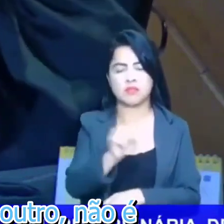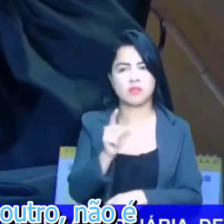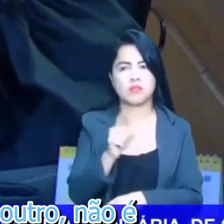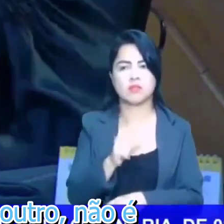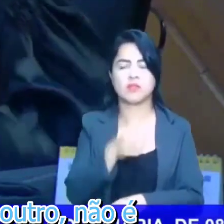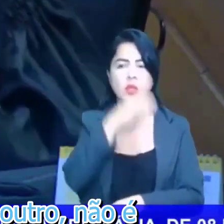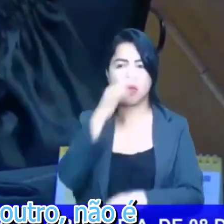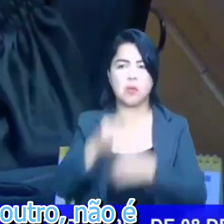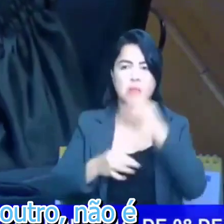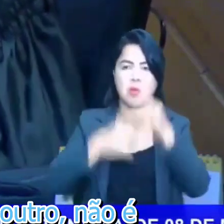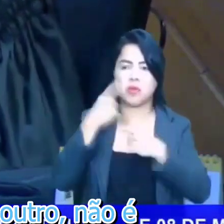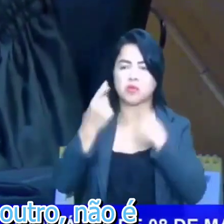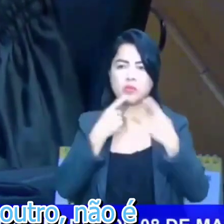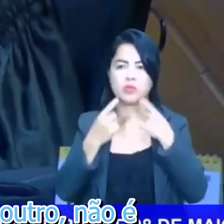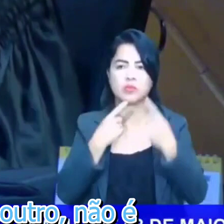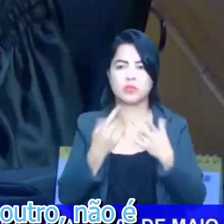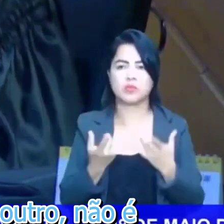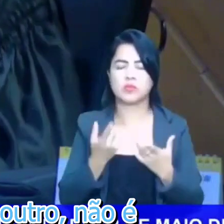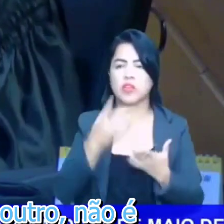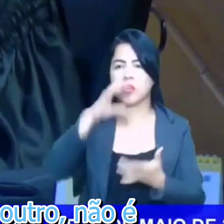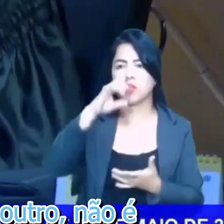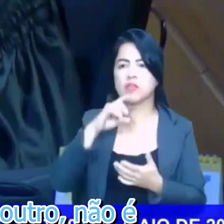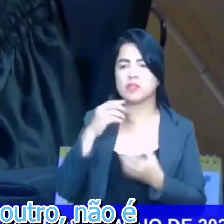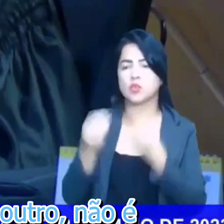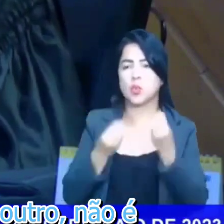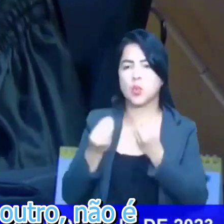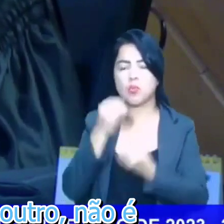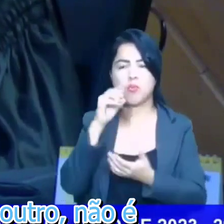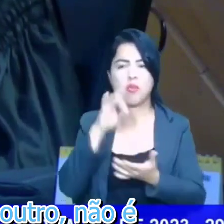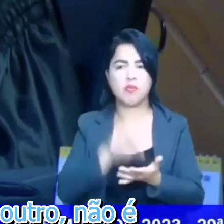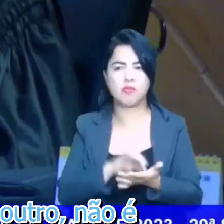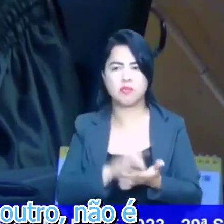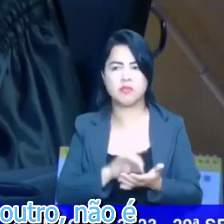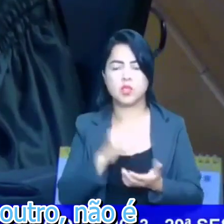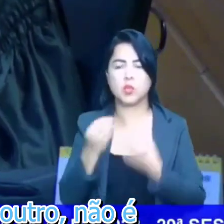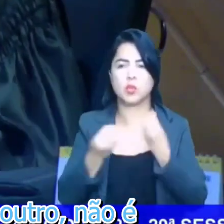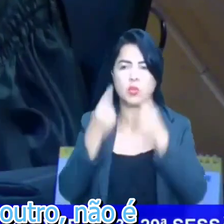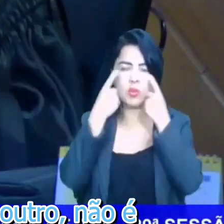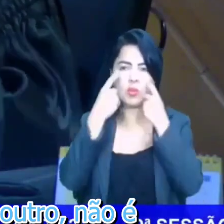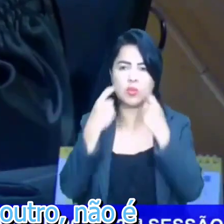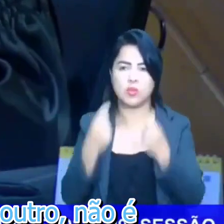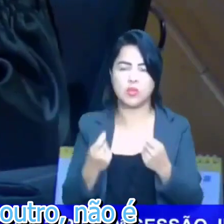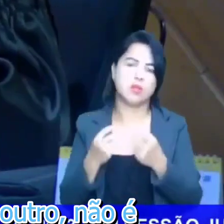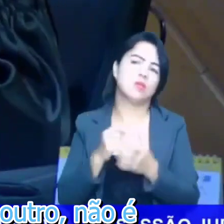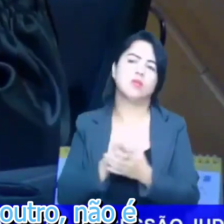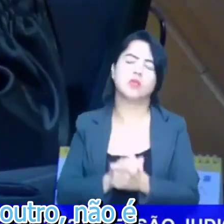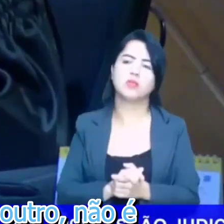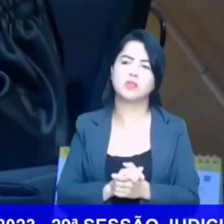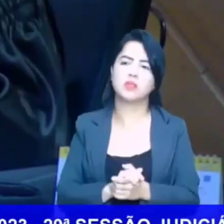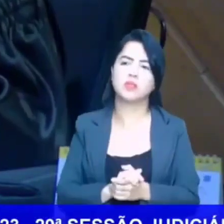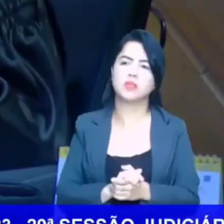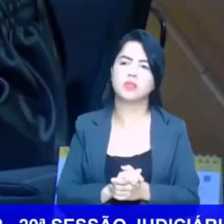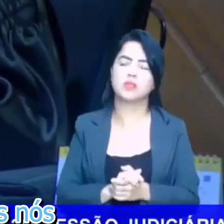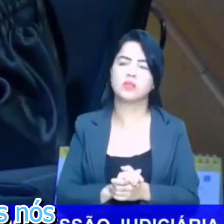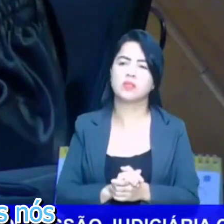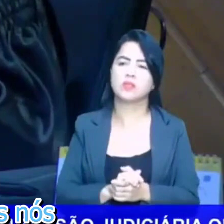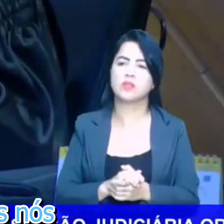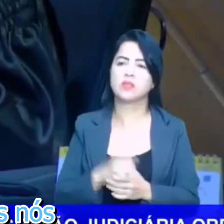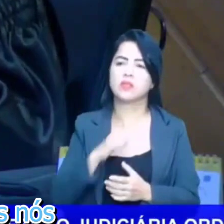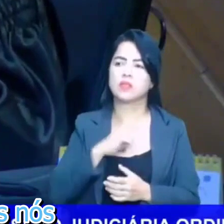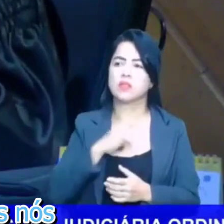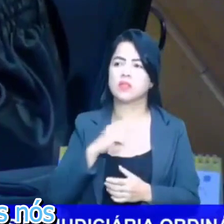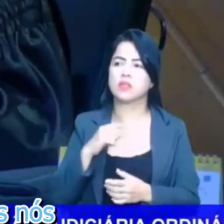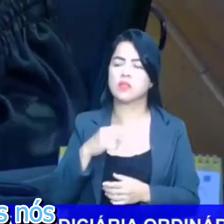está discutindo sobre a idoneidade, interesse, outro, né, da eminente magistrada